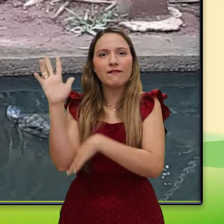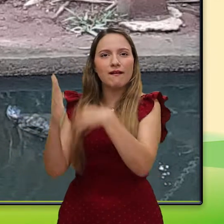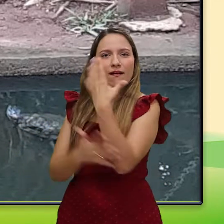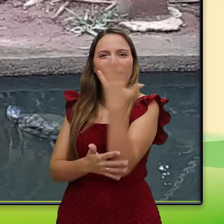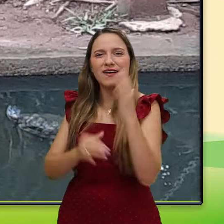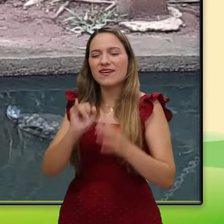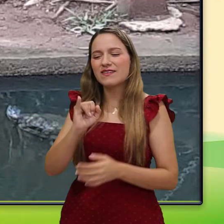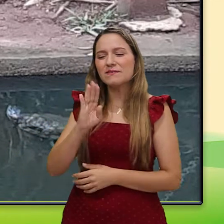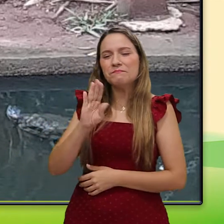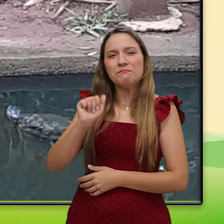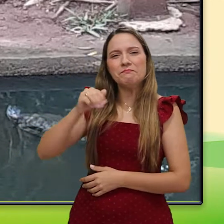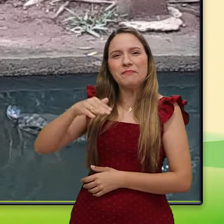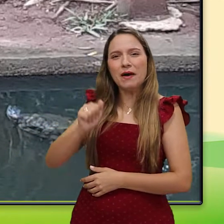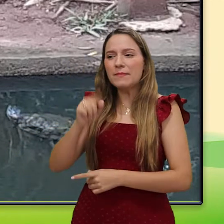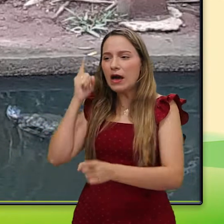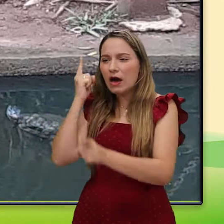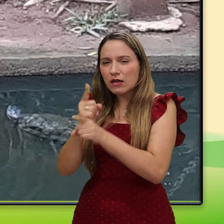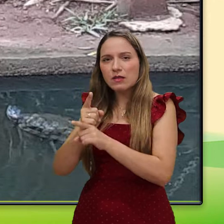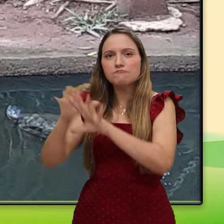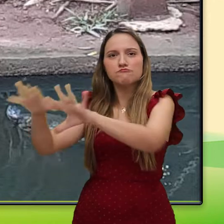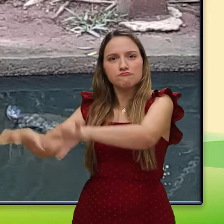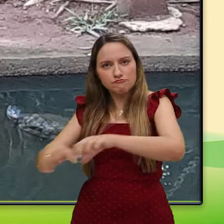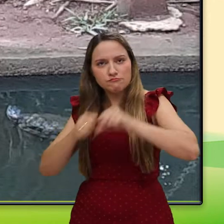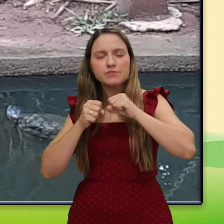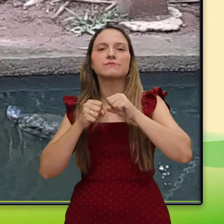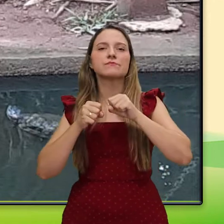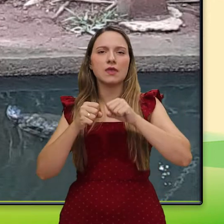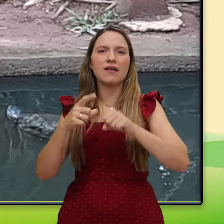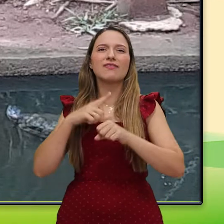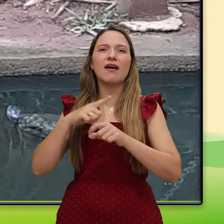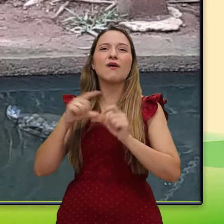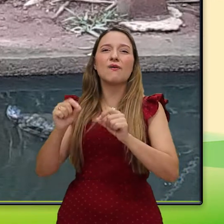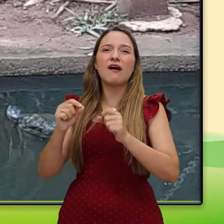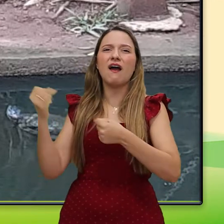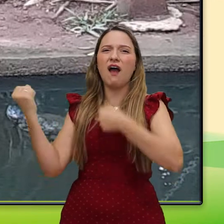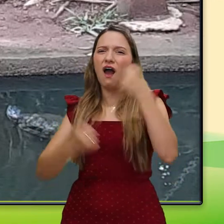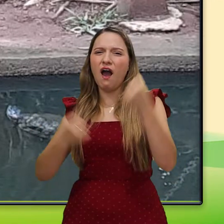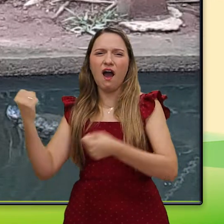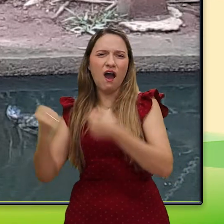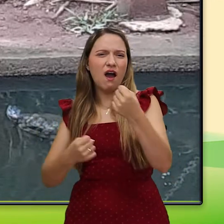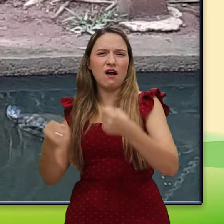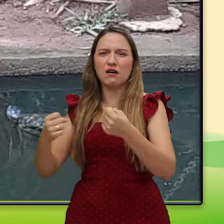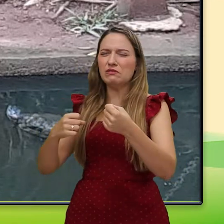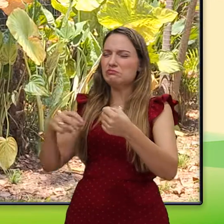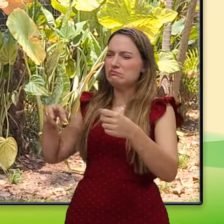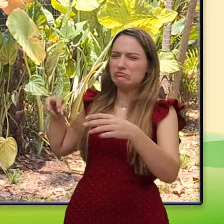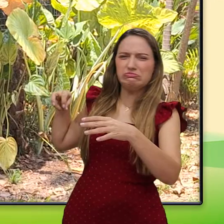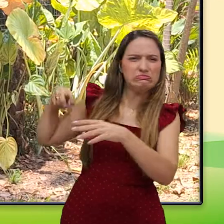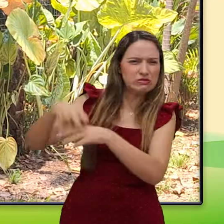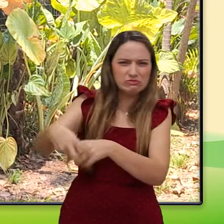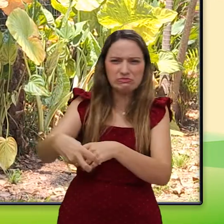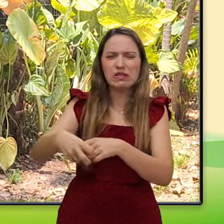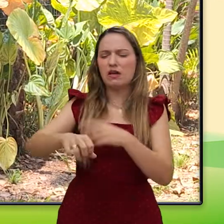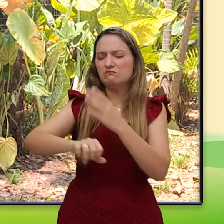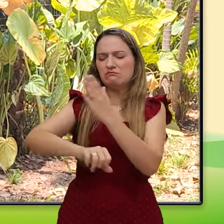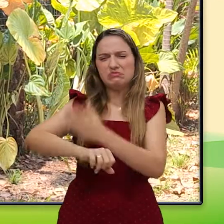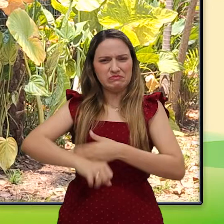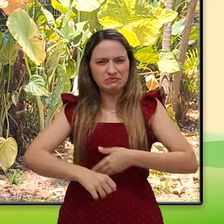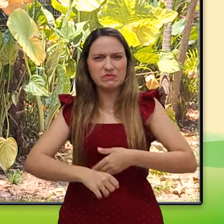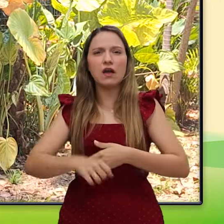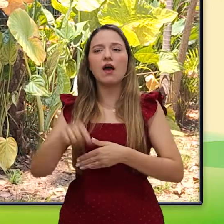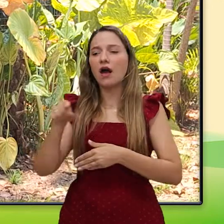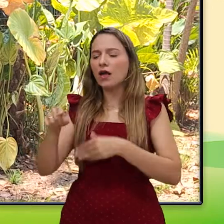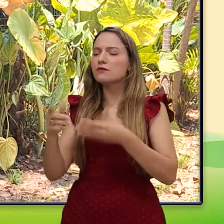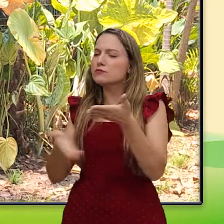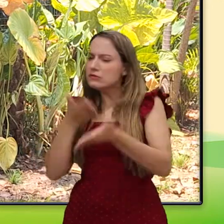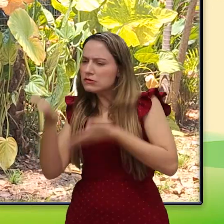foi resgatada pelo Ibama, né, após um processo de atropelamento que eles passaram. Então, esse animalzinho foi tratado no